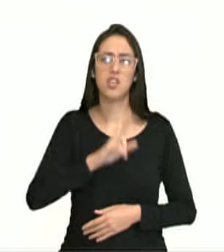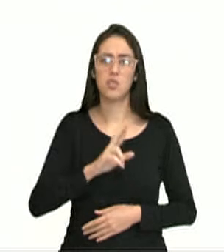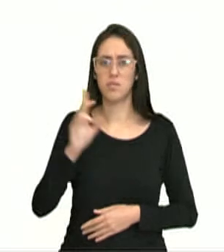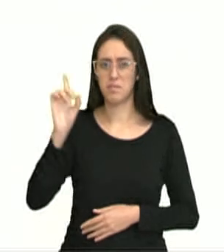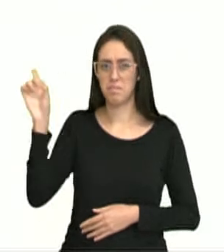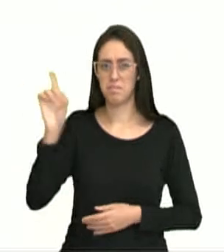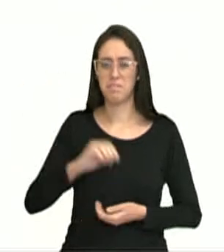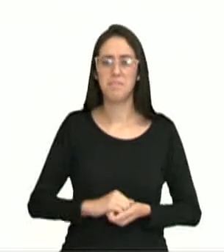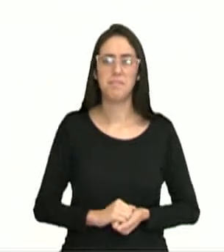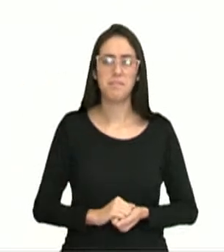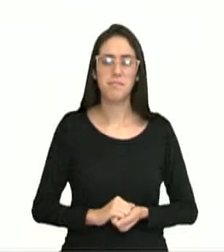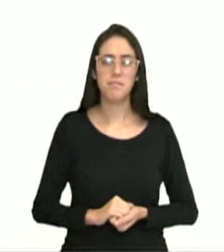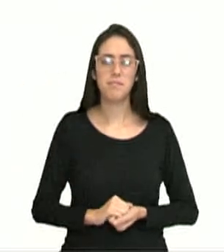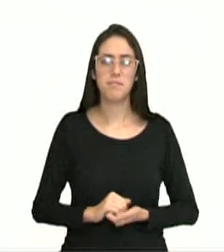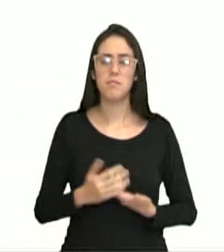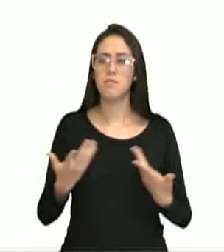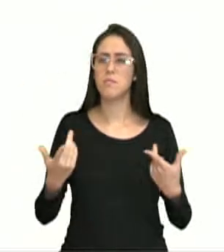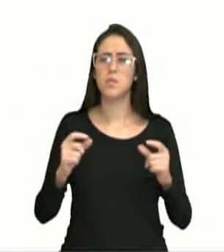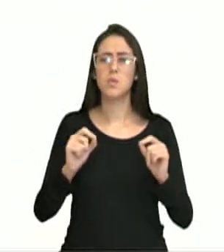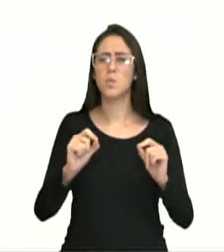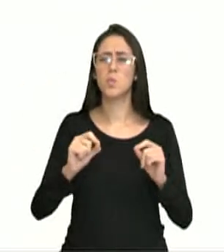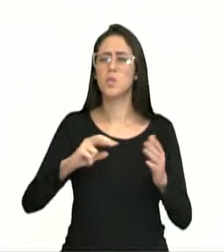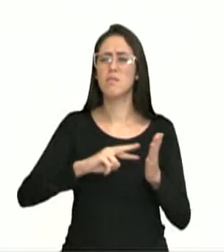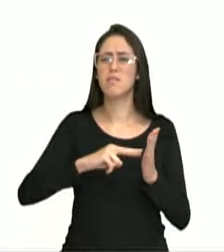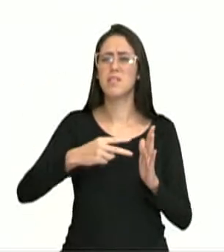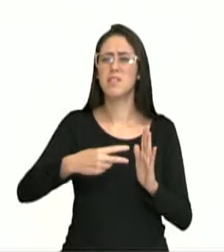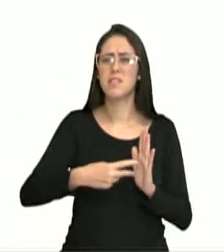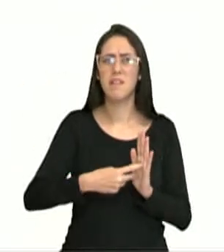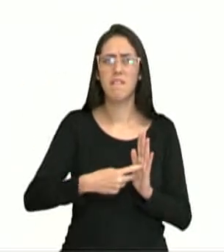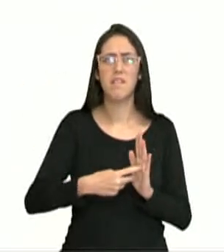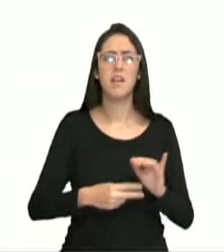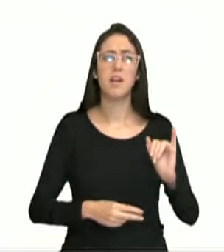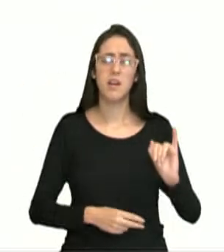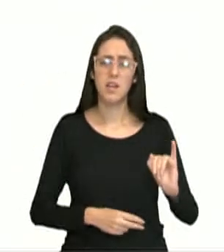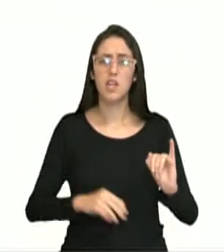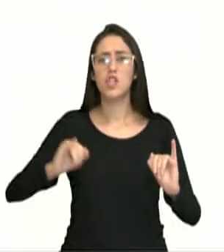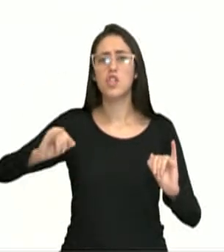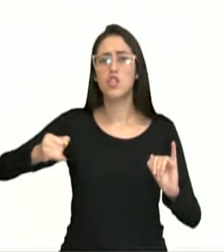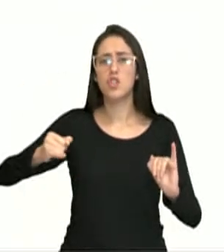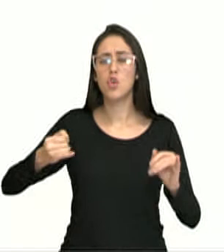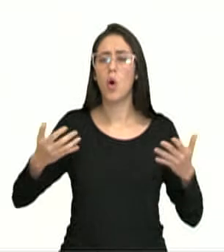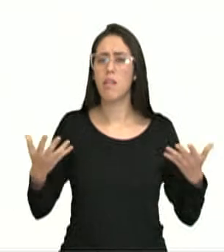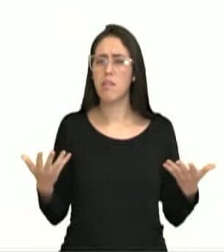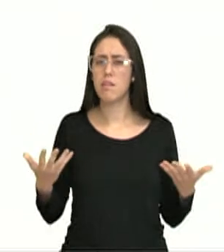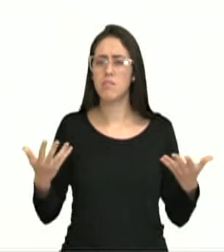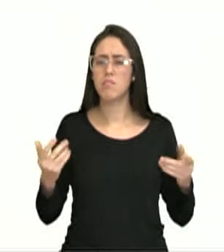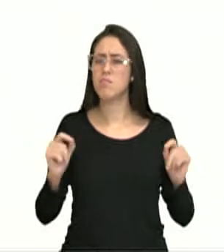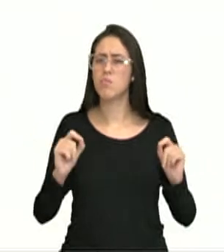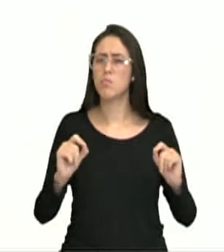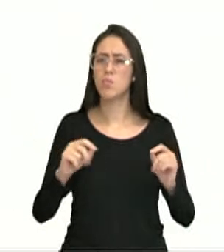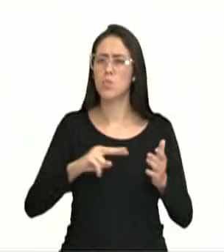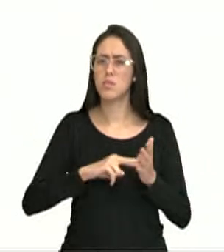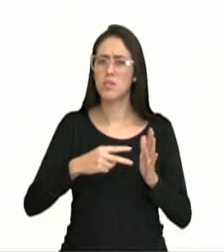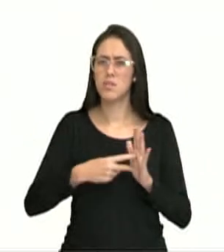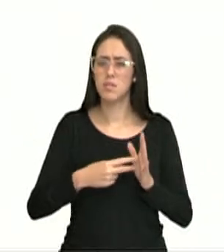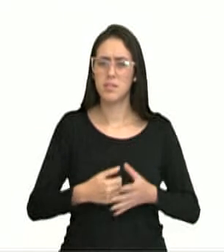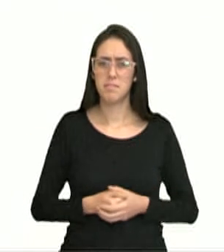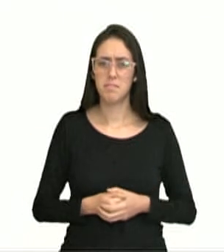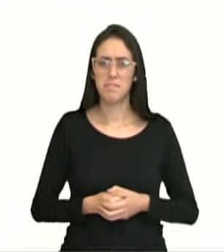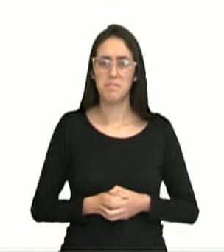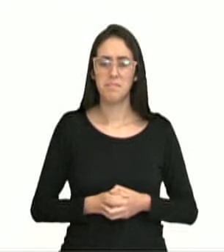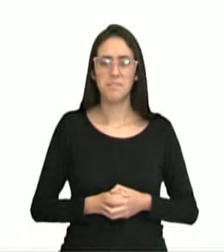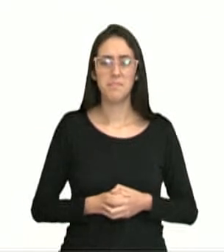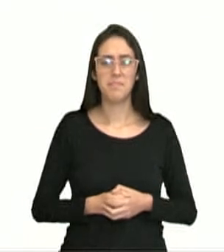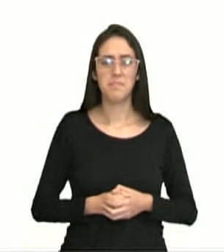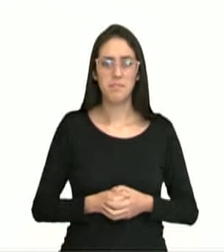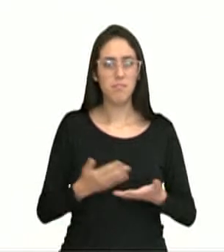em problemas. E o que significa o I e o J nos elementos A e J?